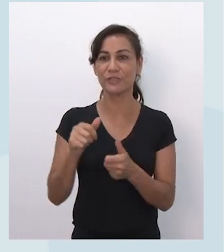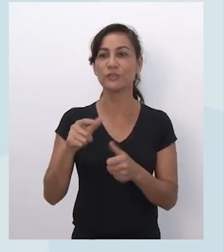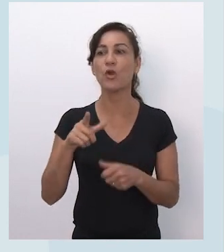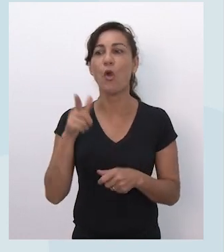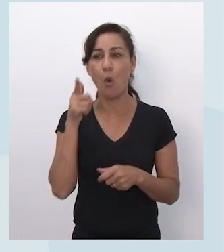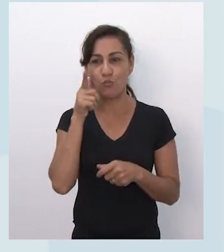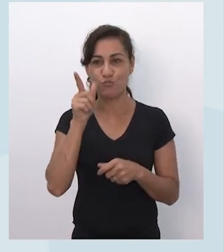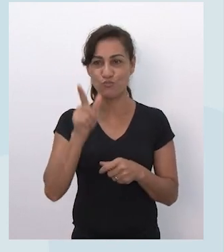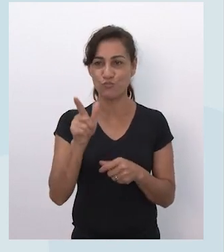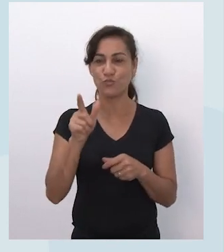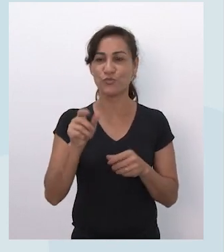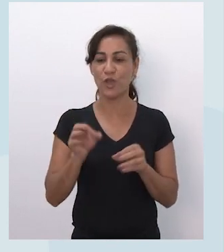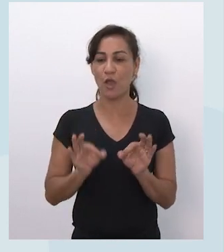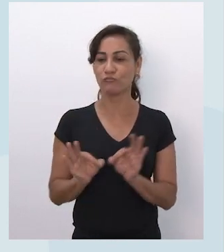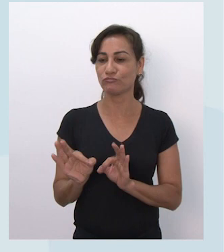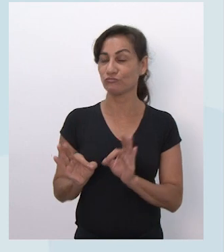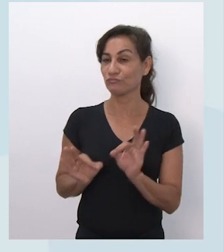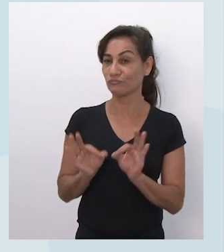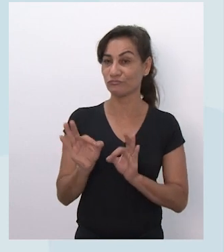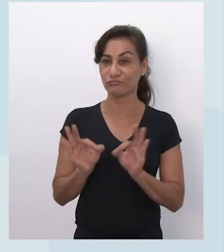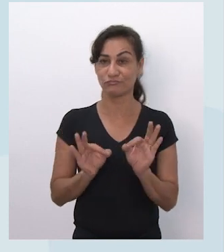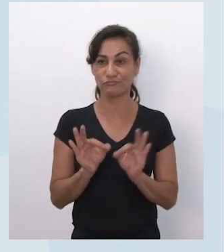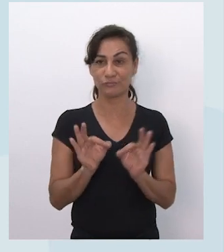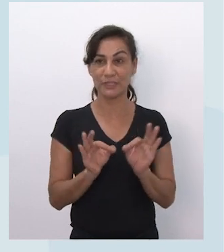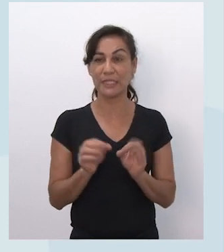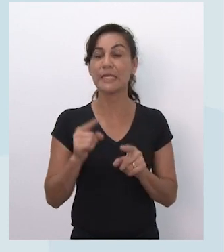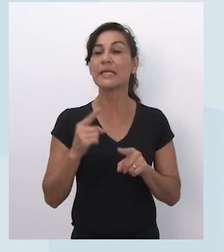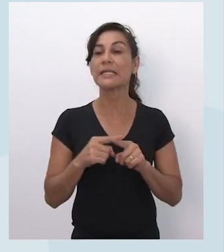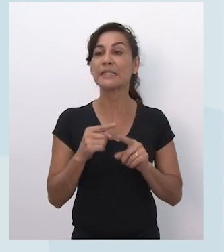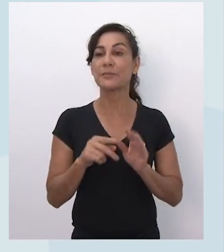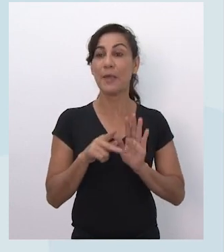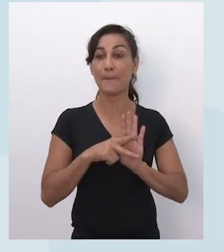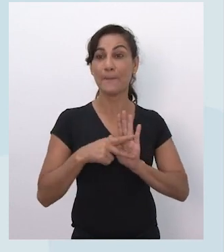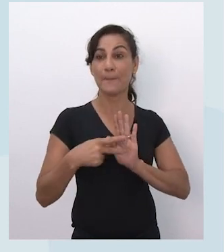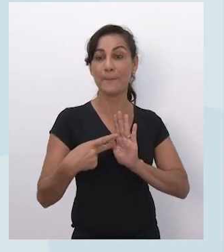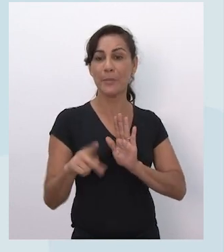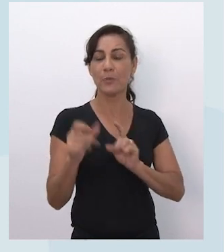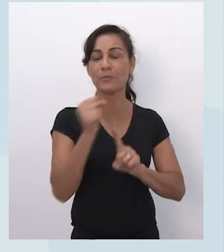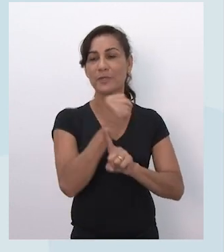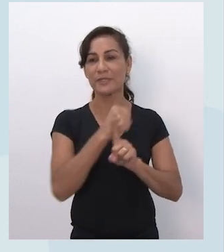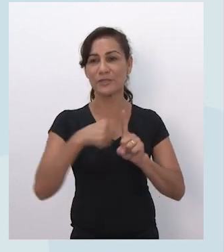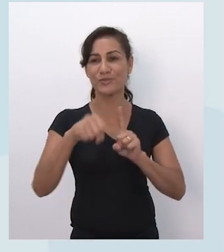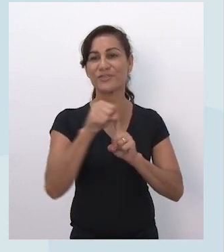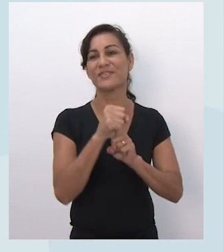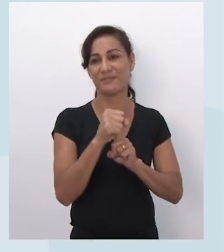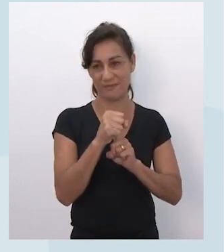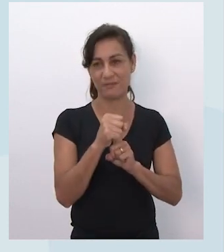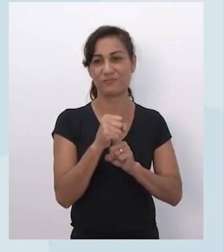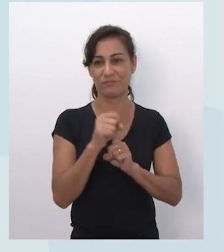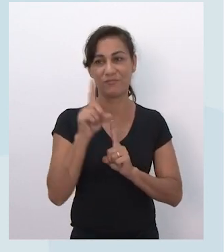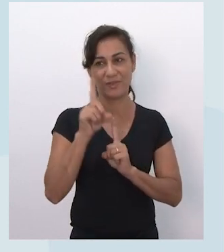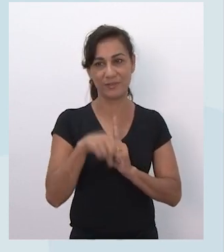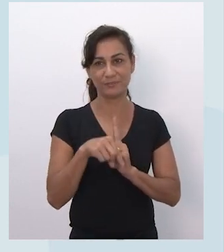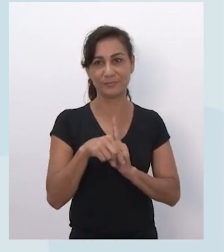Mas também é a parte do espaço geográfico apropriada pela sociedade, certo?